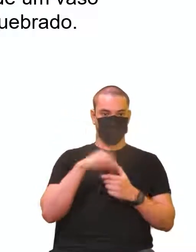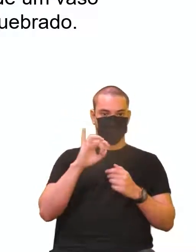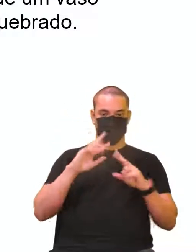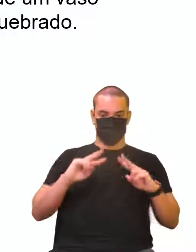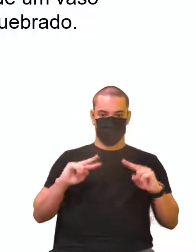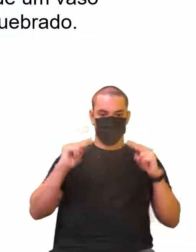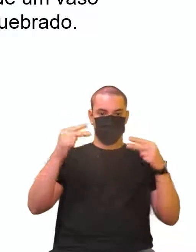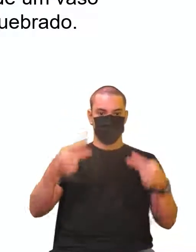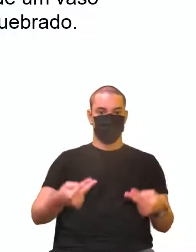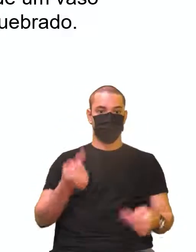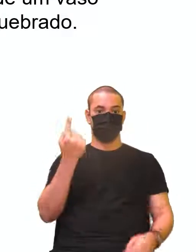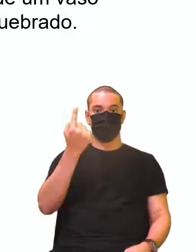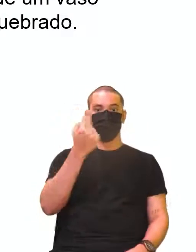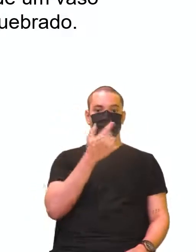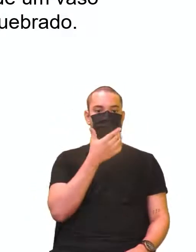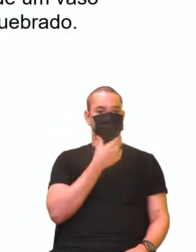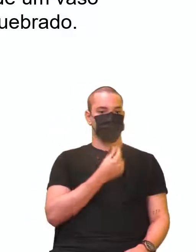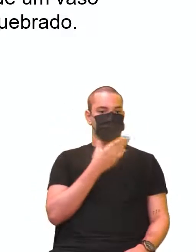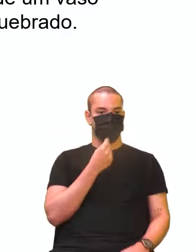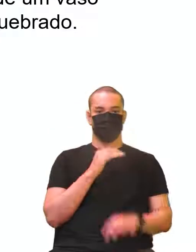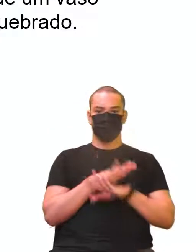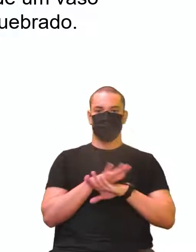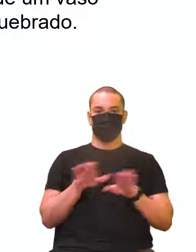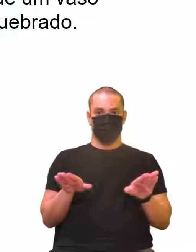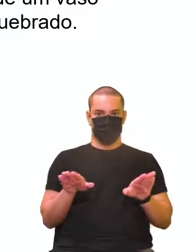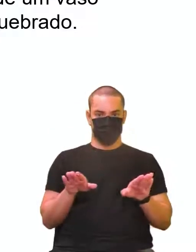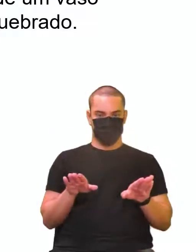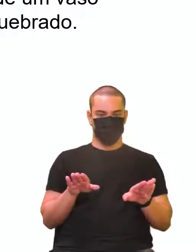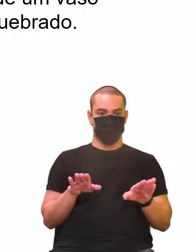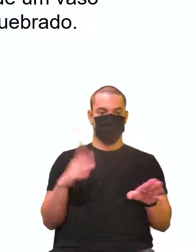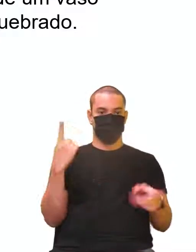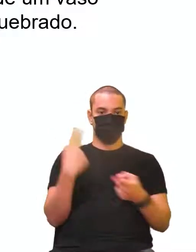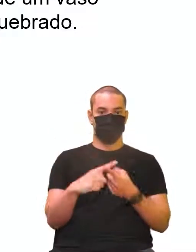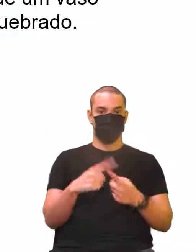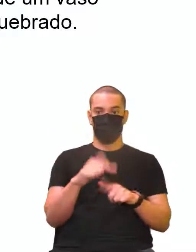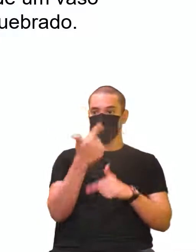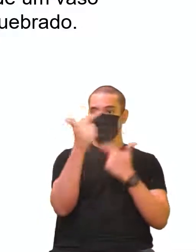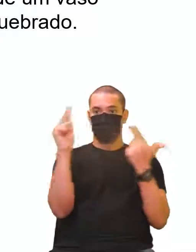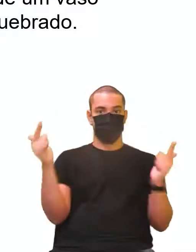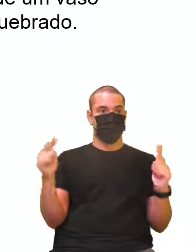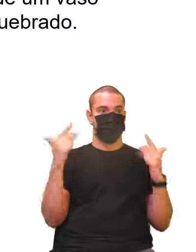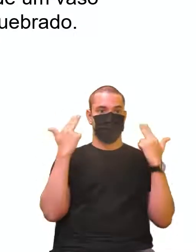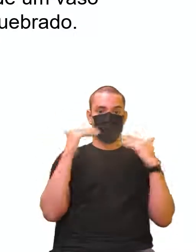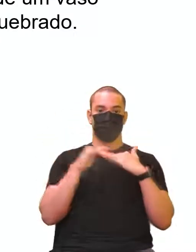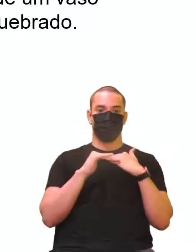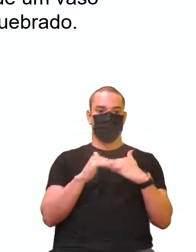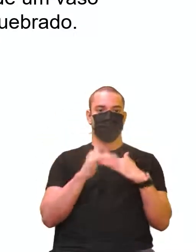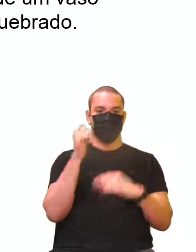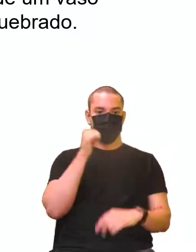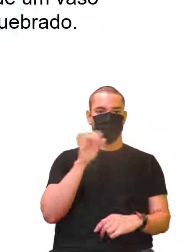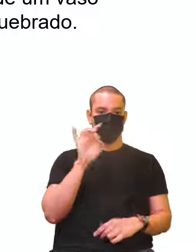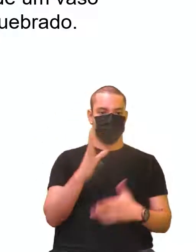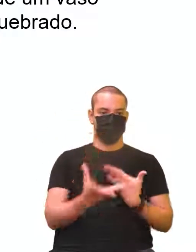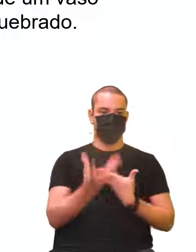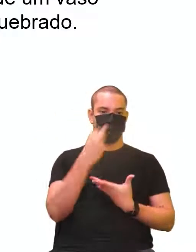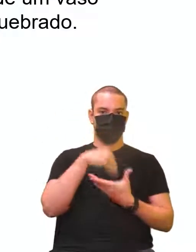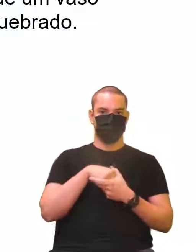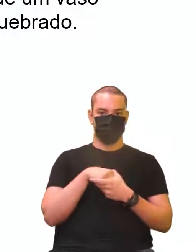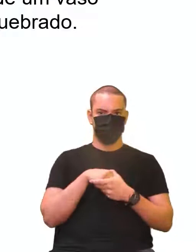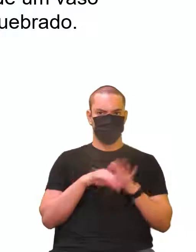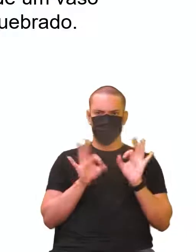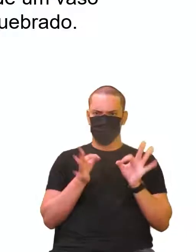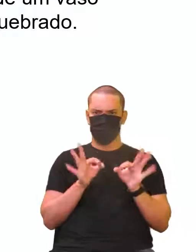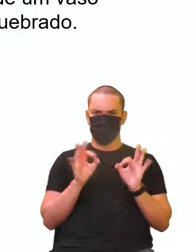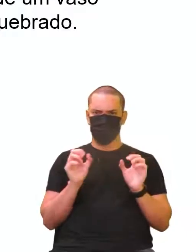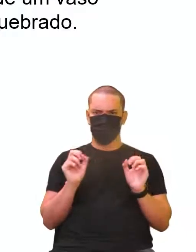gene para quem? Para o menino, tá? Os outros vão ser normais e a menina vai ser apenas portadora.